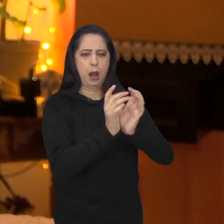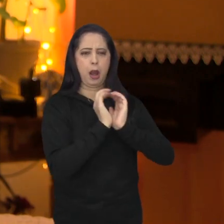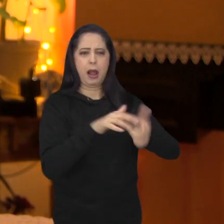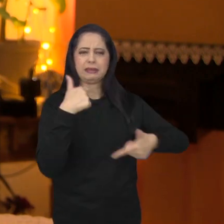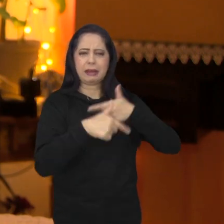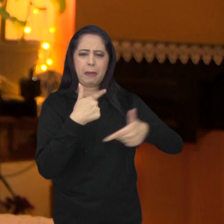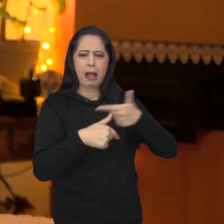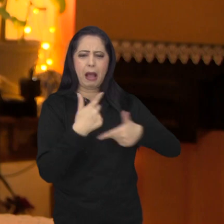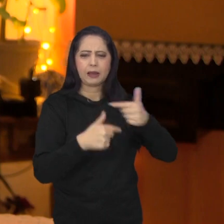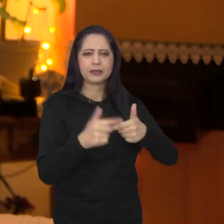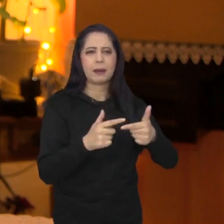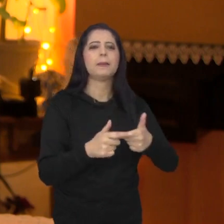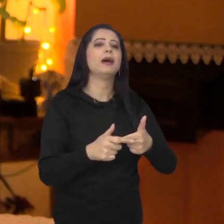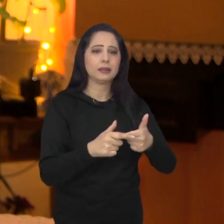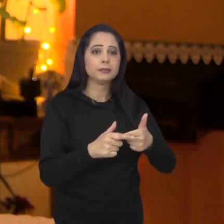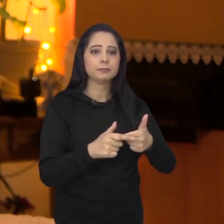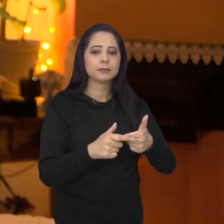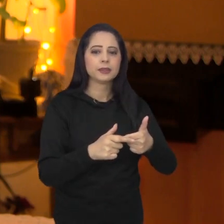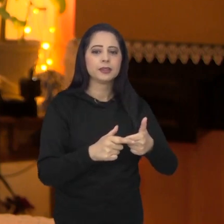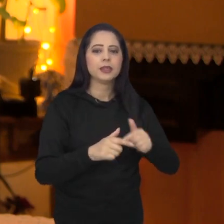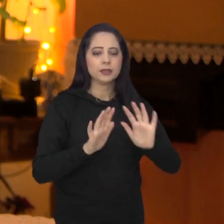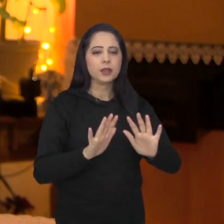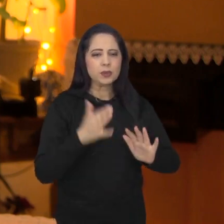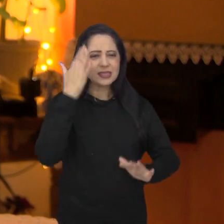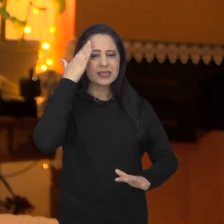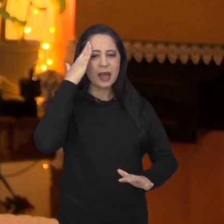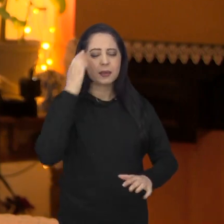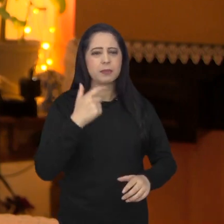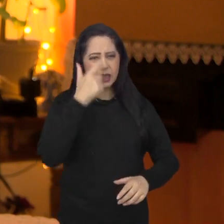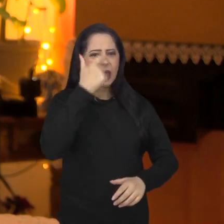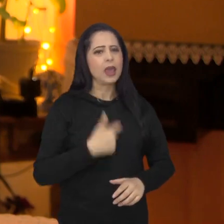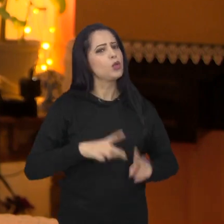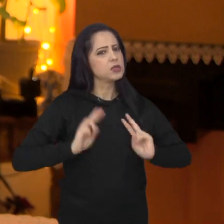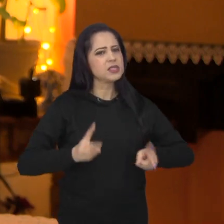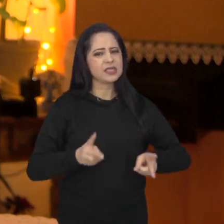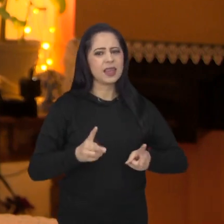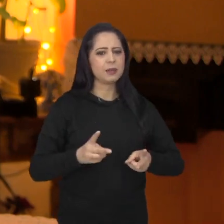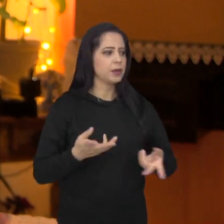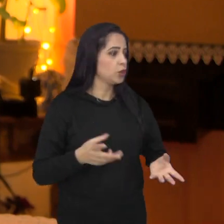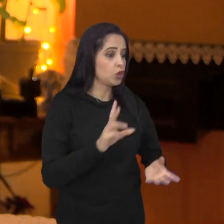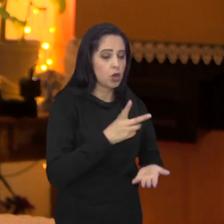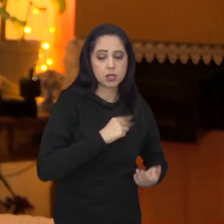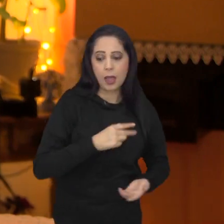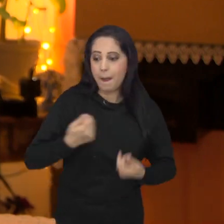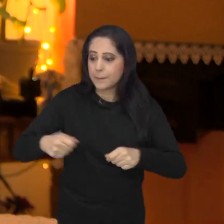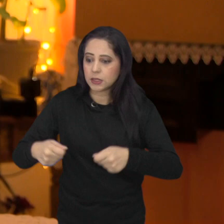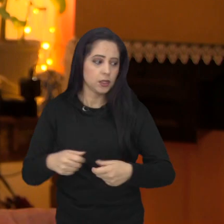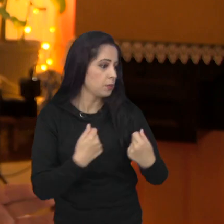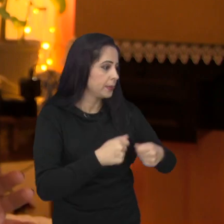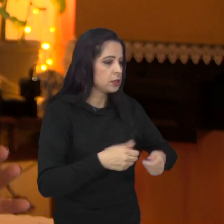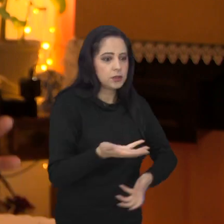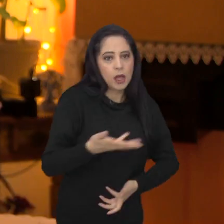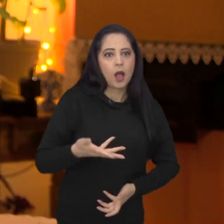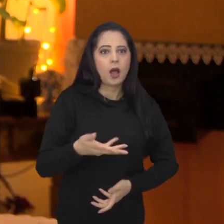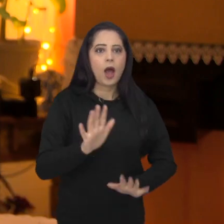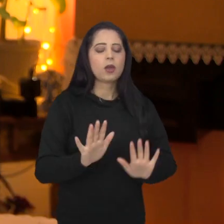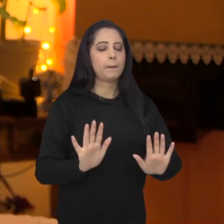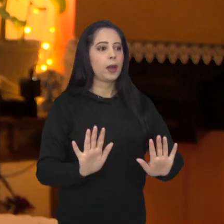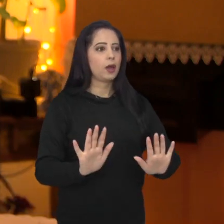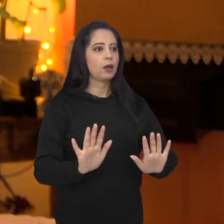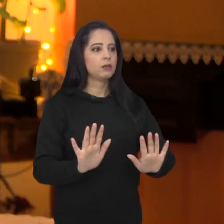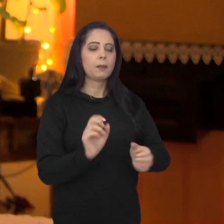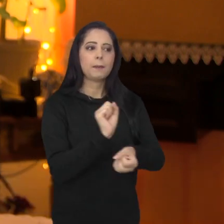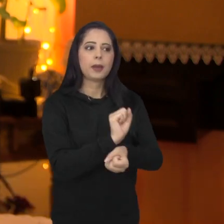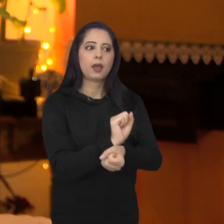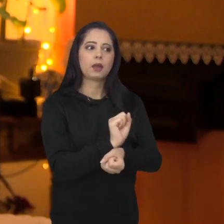esqueci a palavra agora, mas se cobrando, uma autocobrança, sabe, quando vem muito, eu tenho muito essa autocobrança, mas preciso fazer isso, preciso fazer aquilo, é o momento que eu